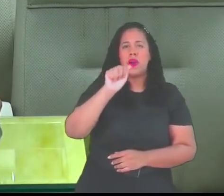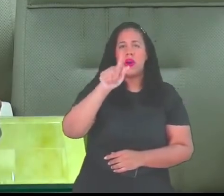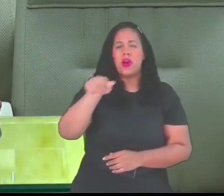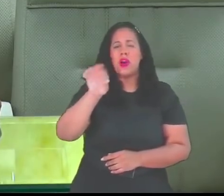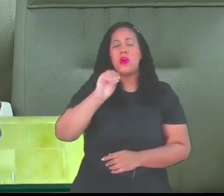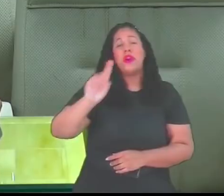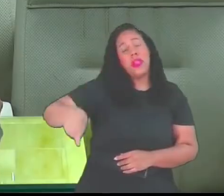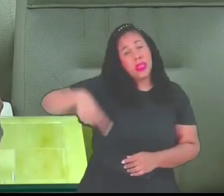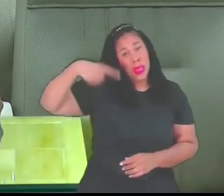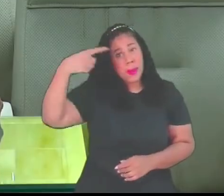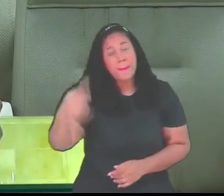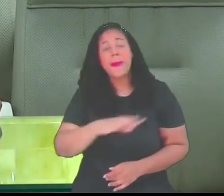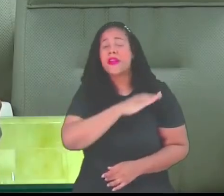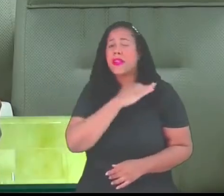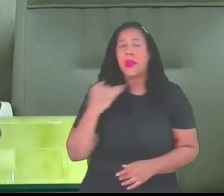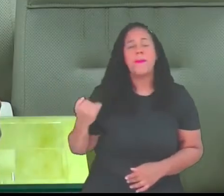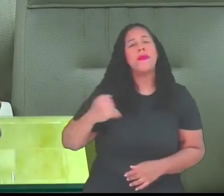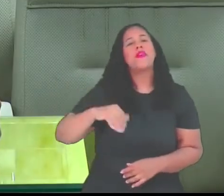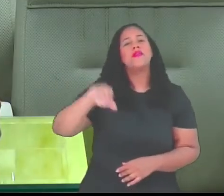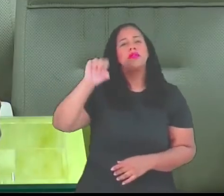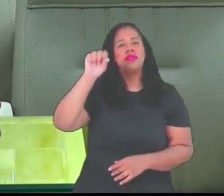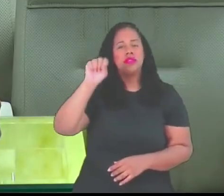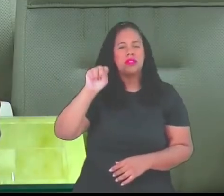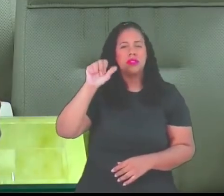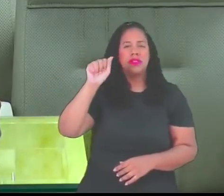menino jovem, sem experiência,